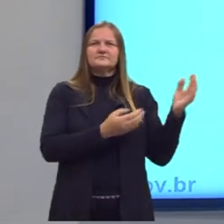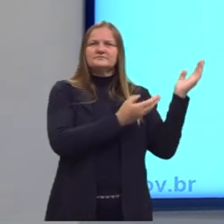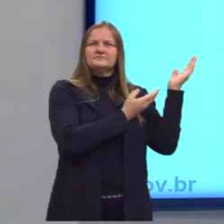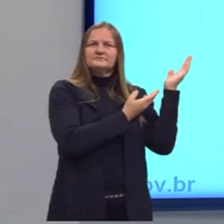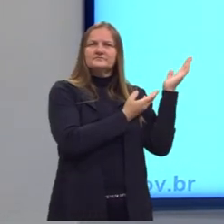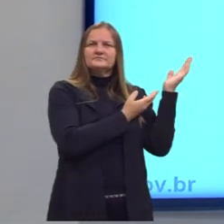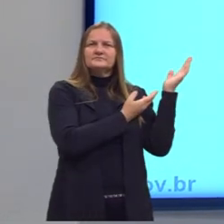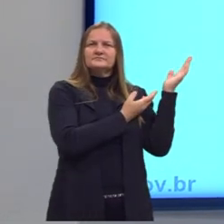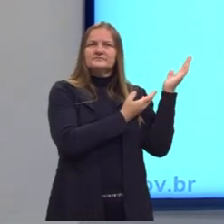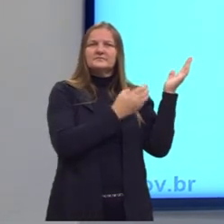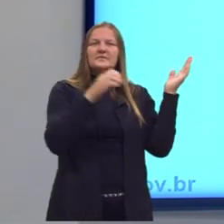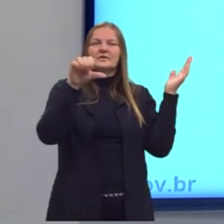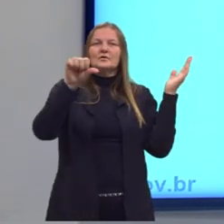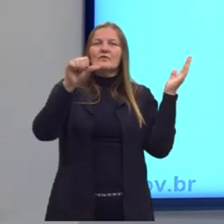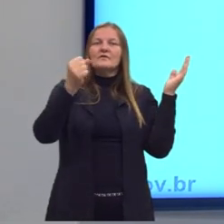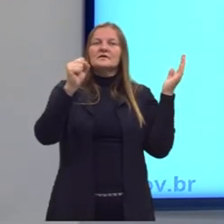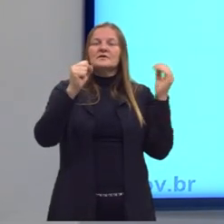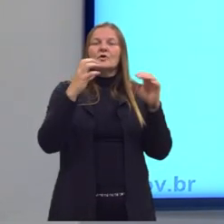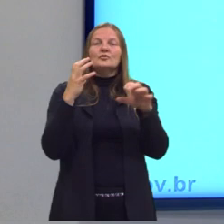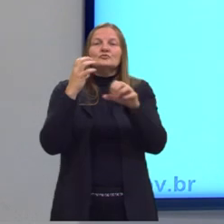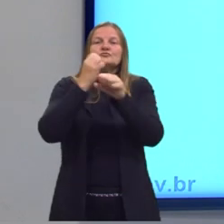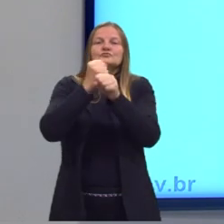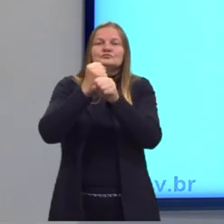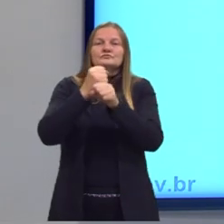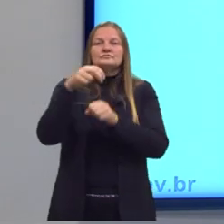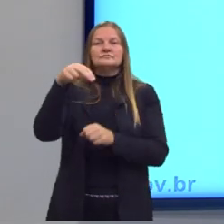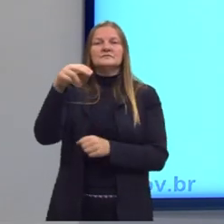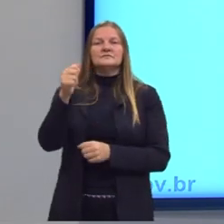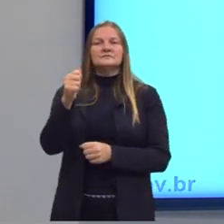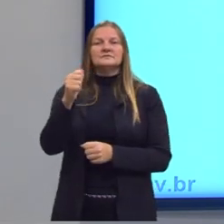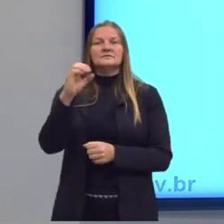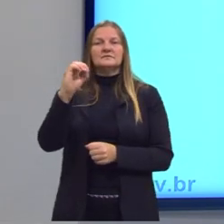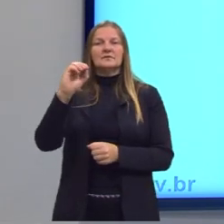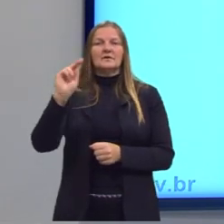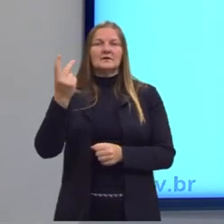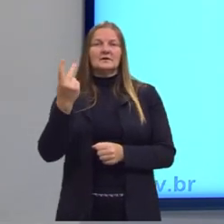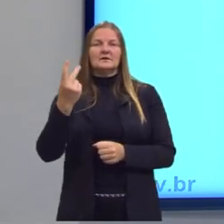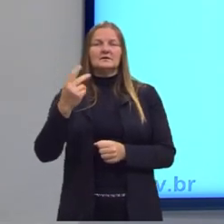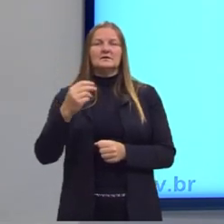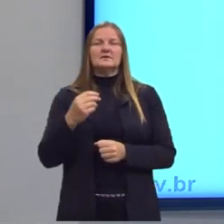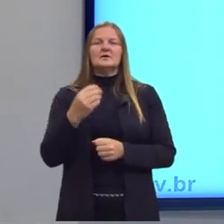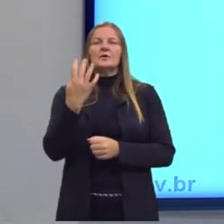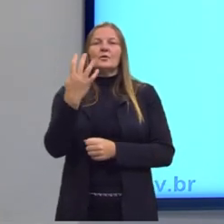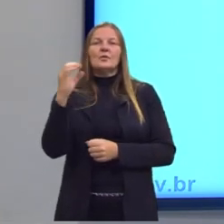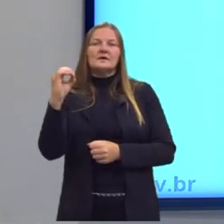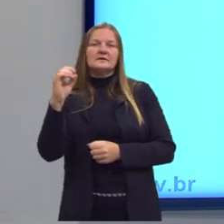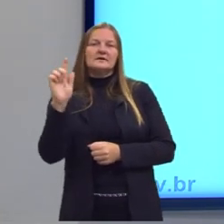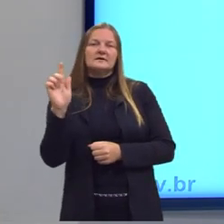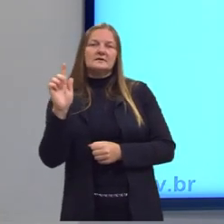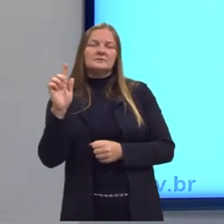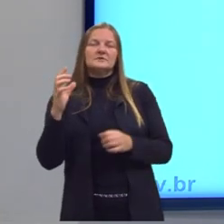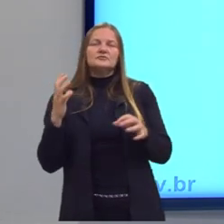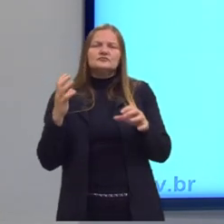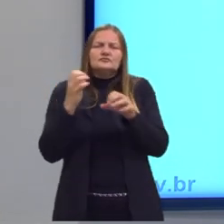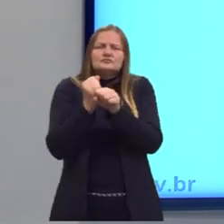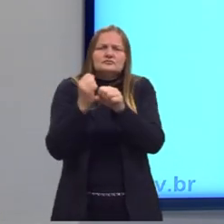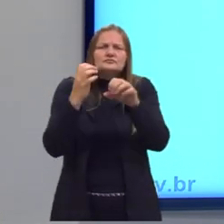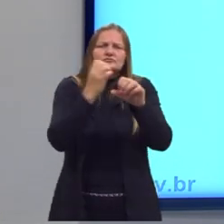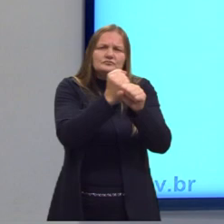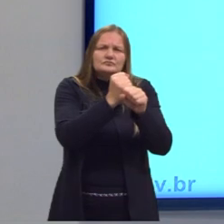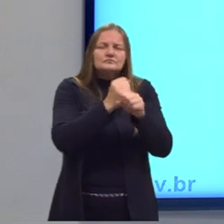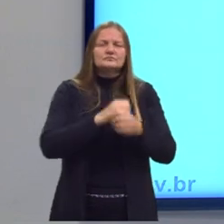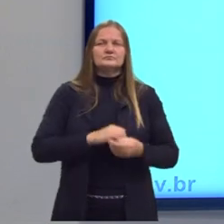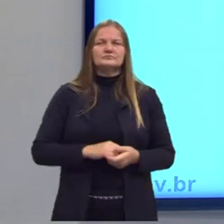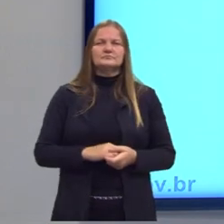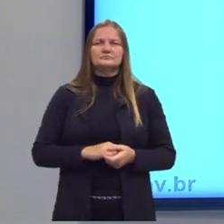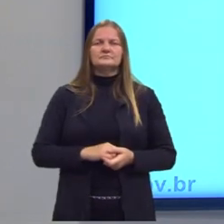vai dar 98 gramas e a do n n a n h vai dar 40 gramas tomando esses valores